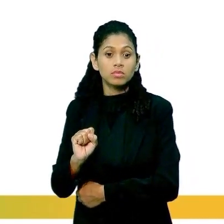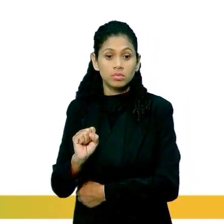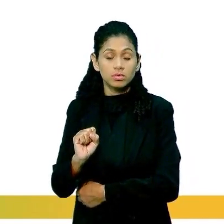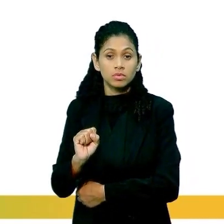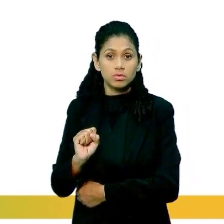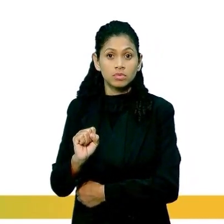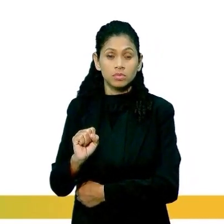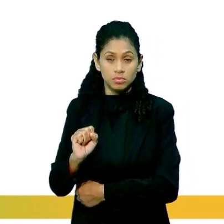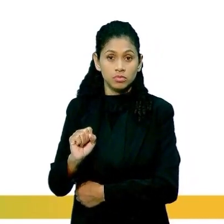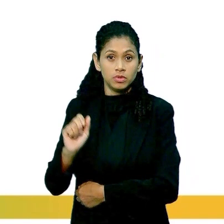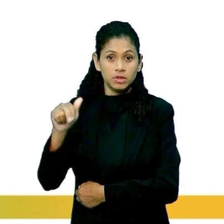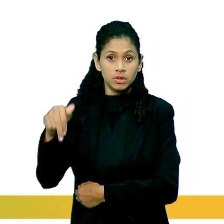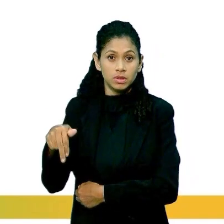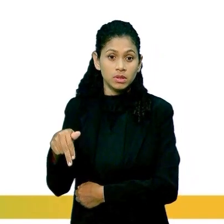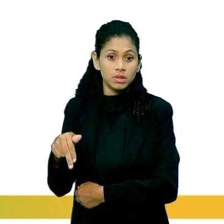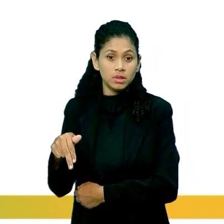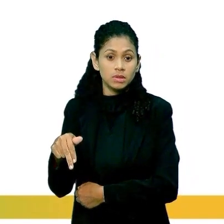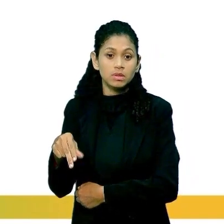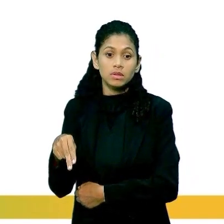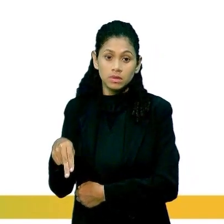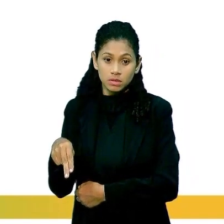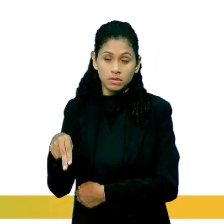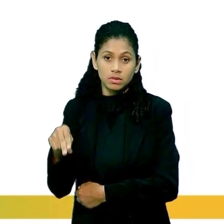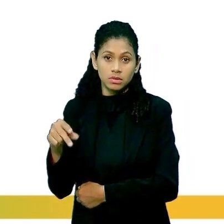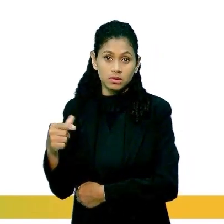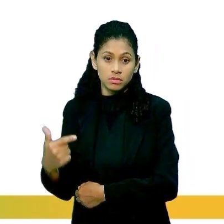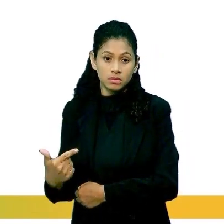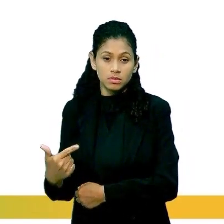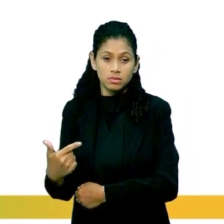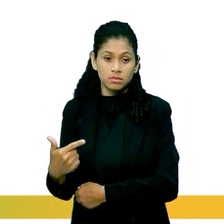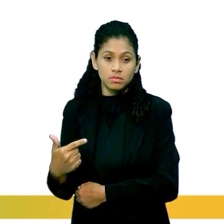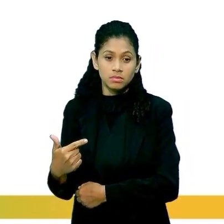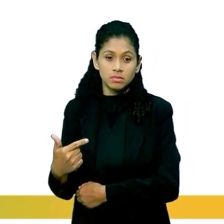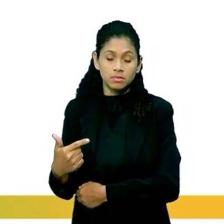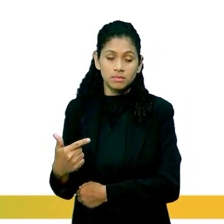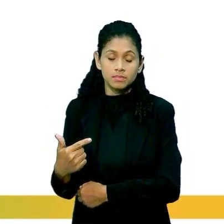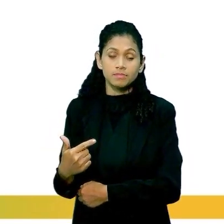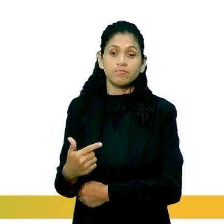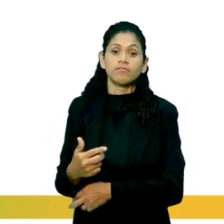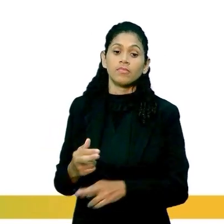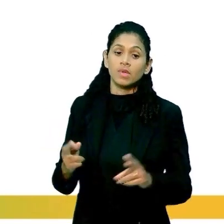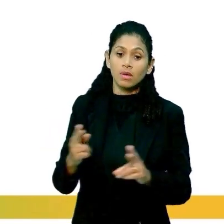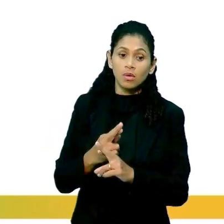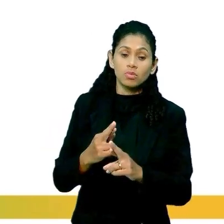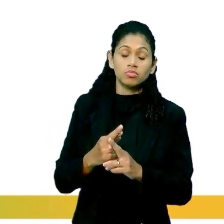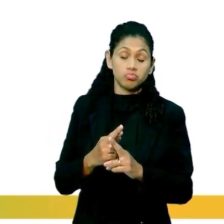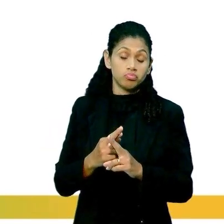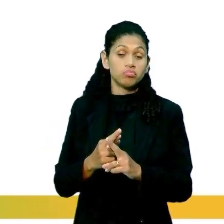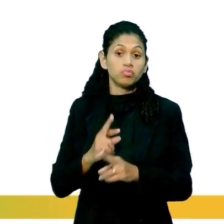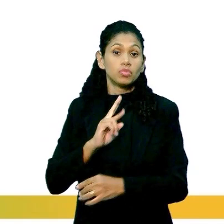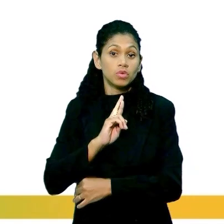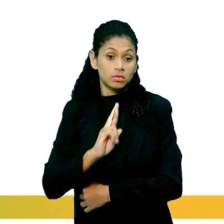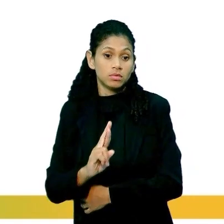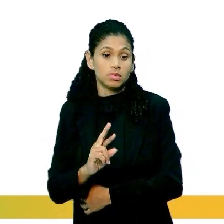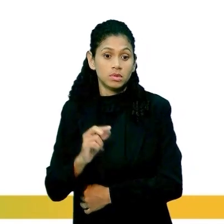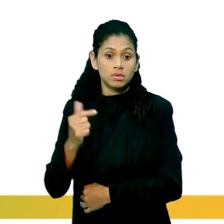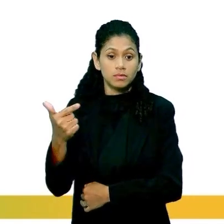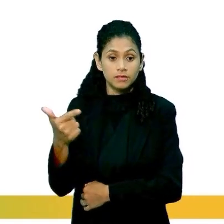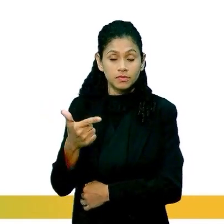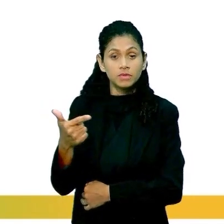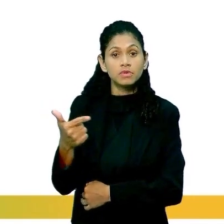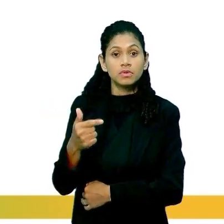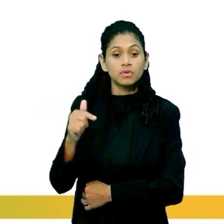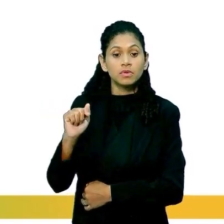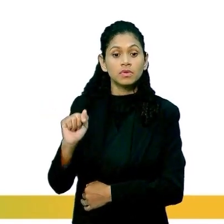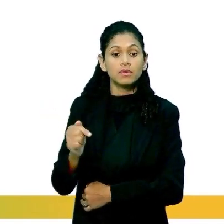que tem 1 mol, então equivale a 22,4 litros. E isso é a relação estequiométrica para o N2. E isso nós